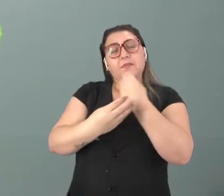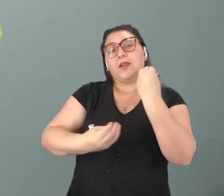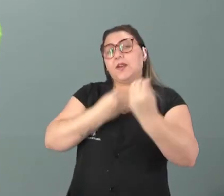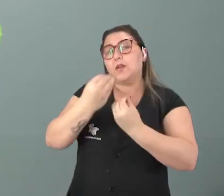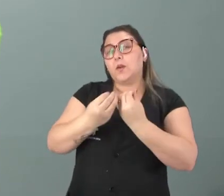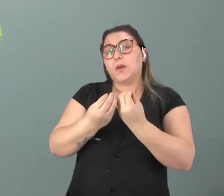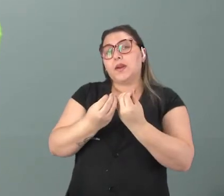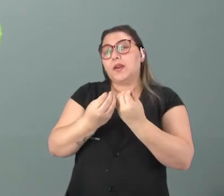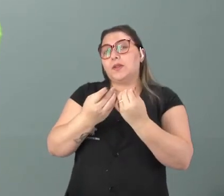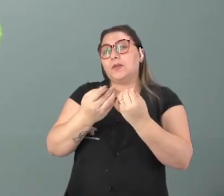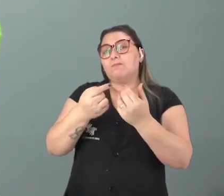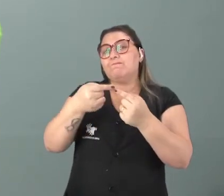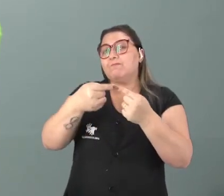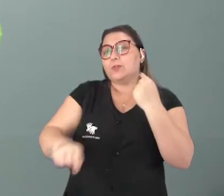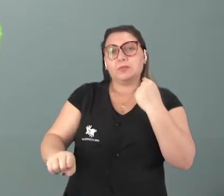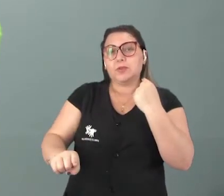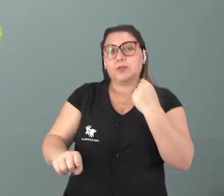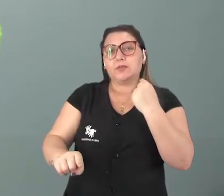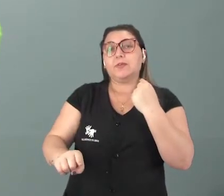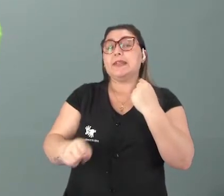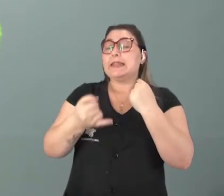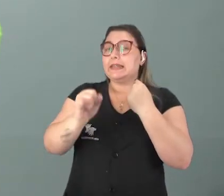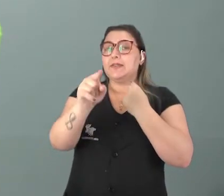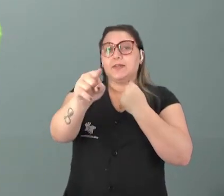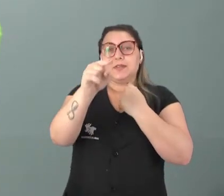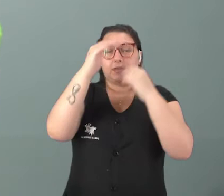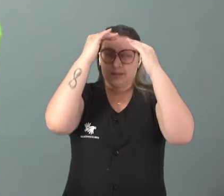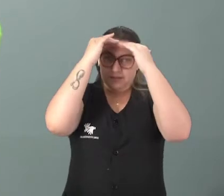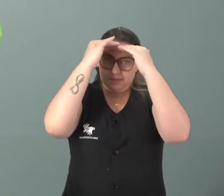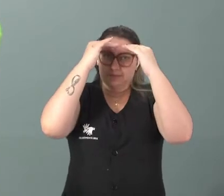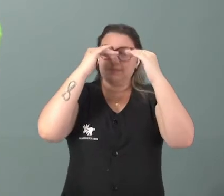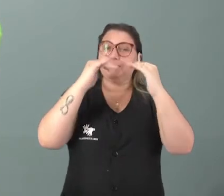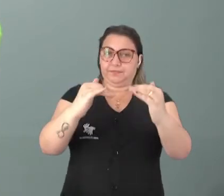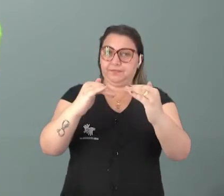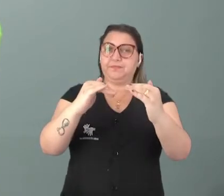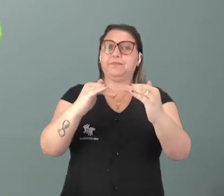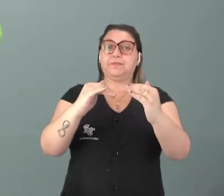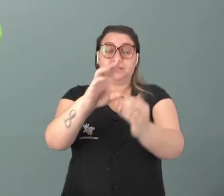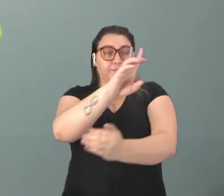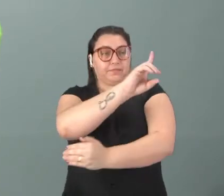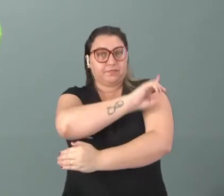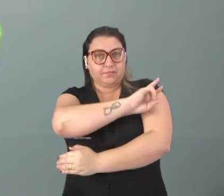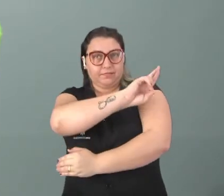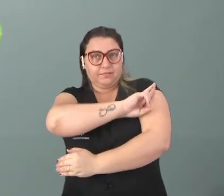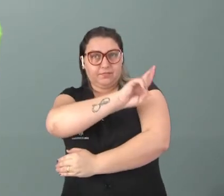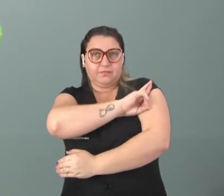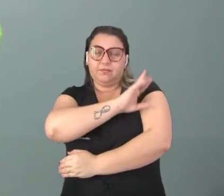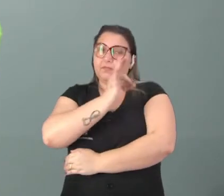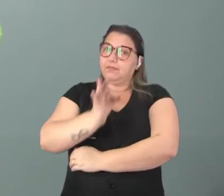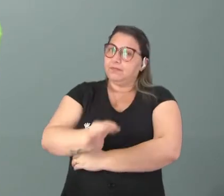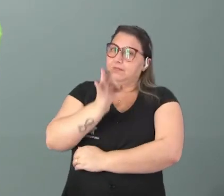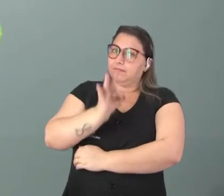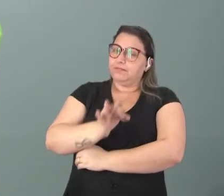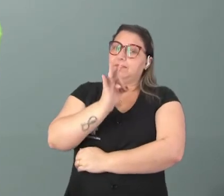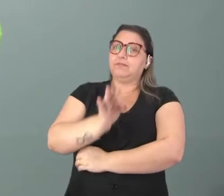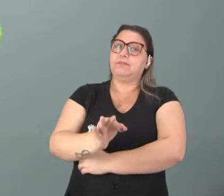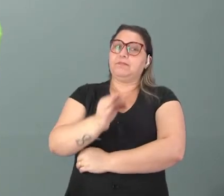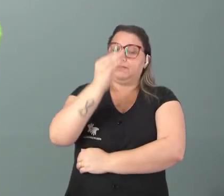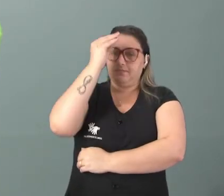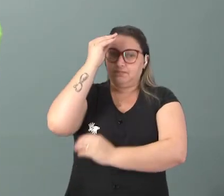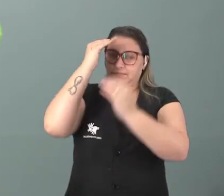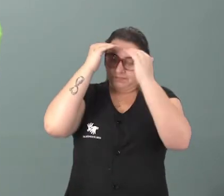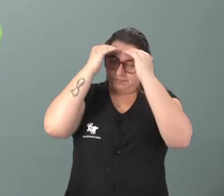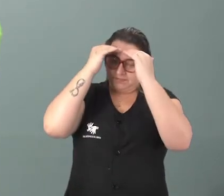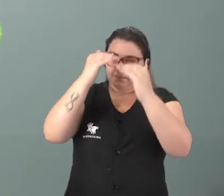não deu certo. Se você não cumpriu, né, o seu dever direitinho, se você não seguiu as regras, se